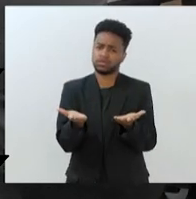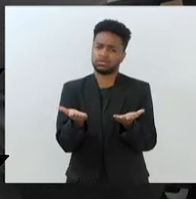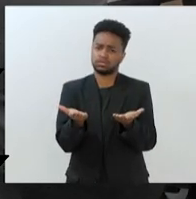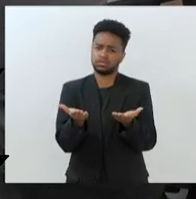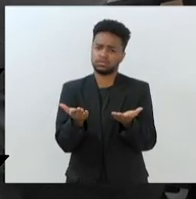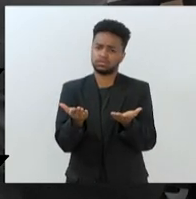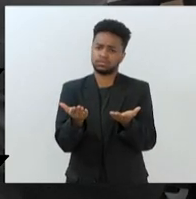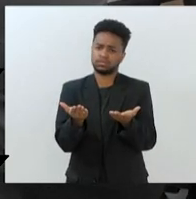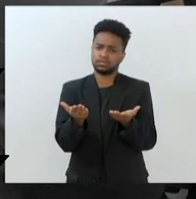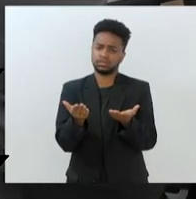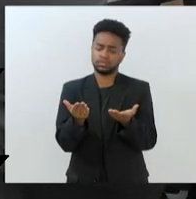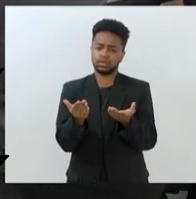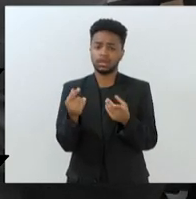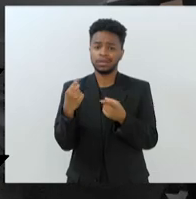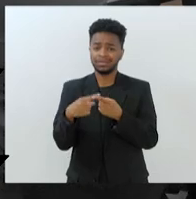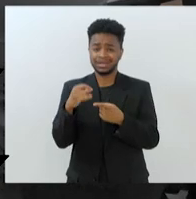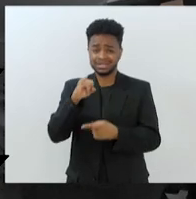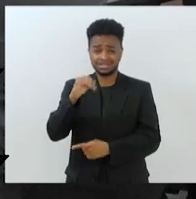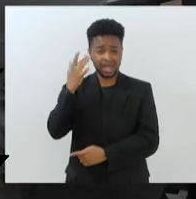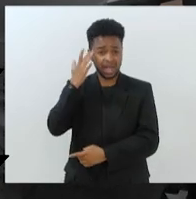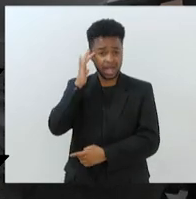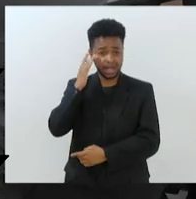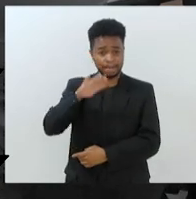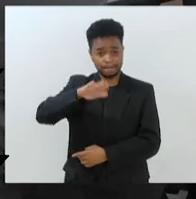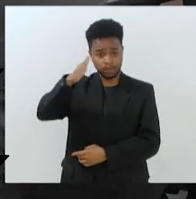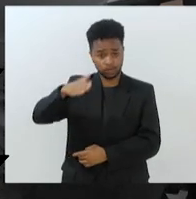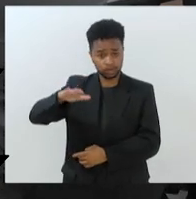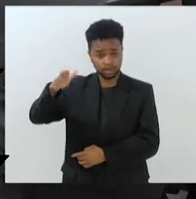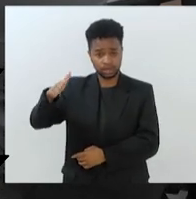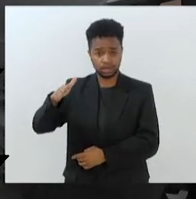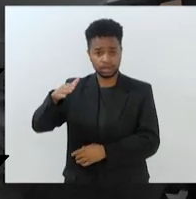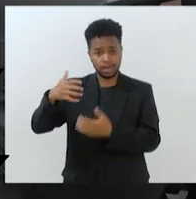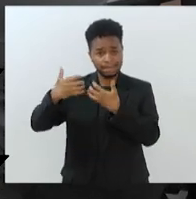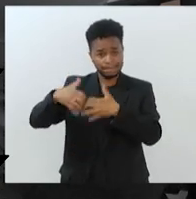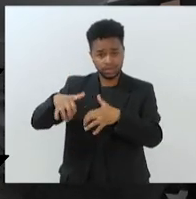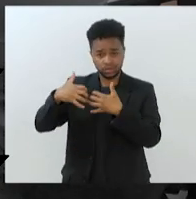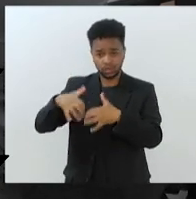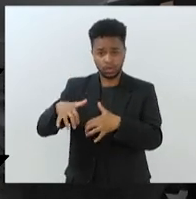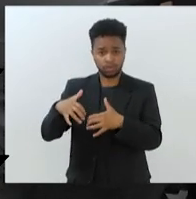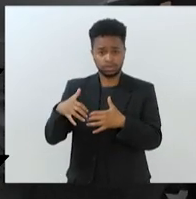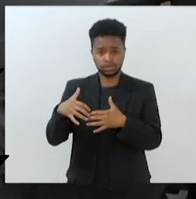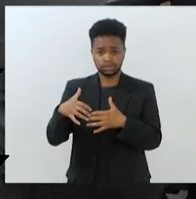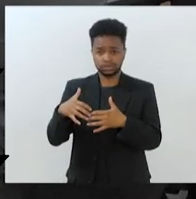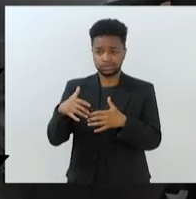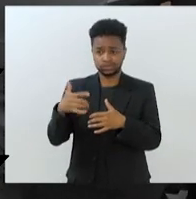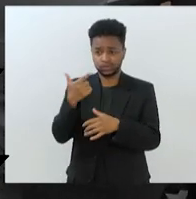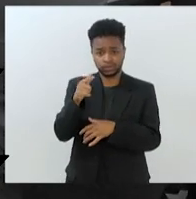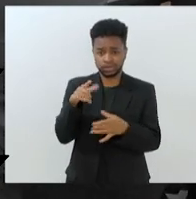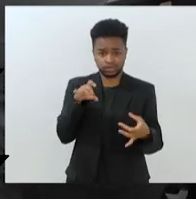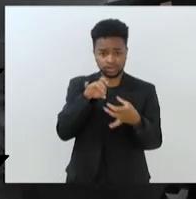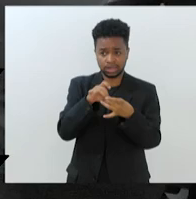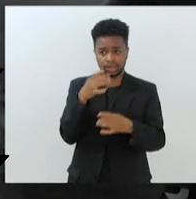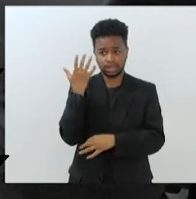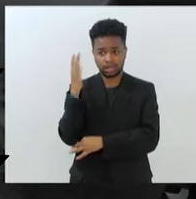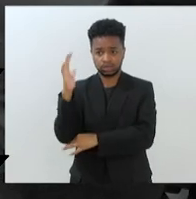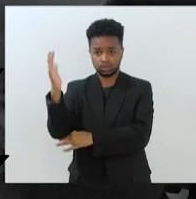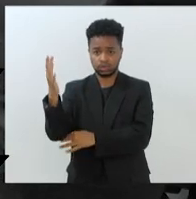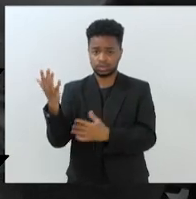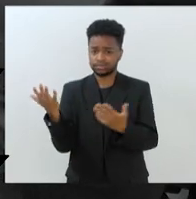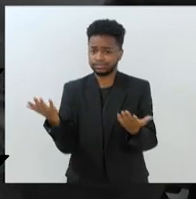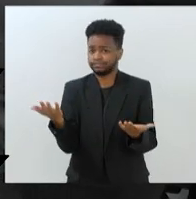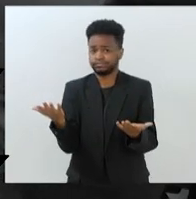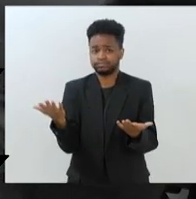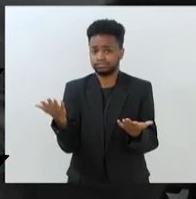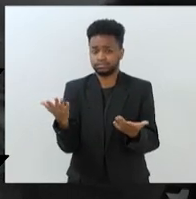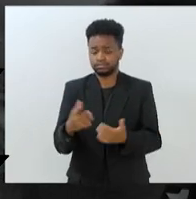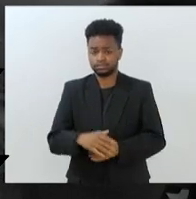qualificativo. Se você achar que as montanhas de Petrópolis não estão assambarcadas na nossa natureza mais exuberante, o que é que